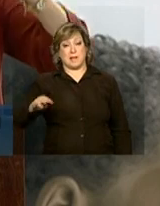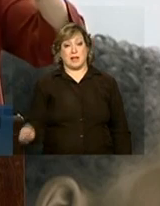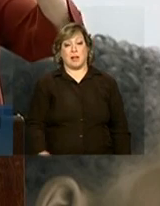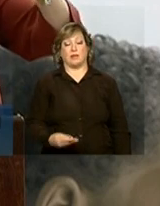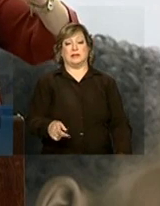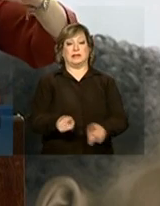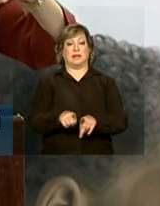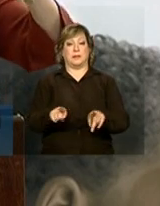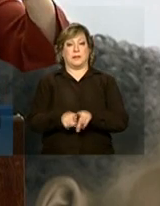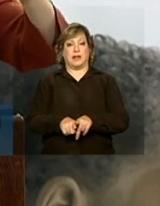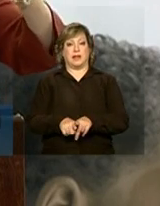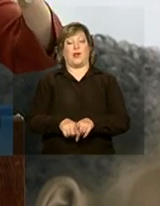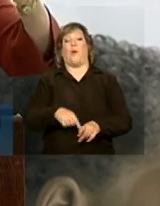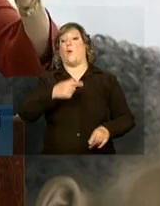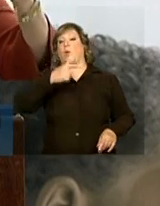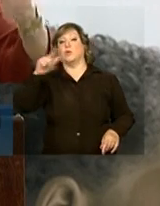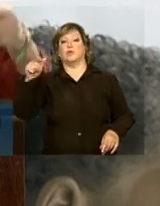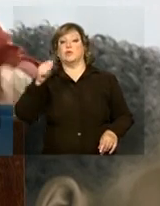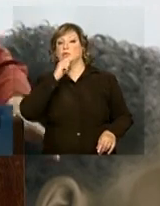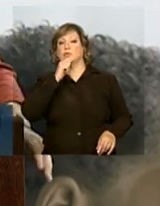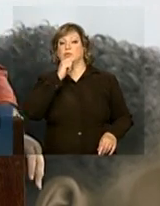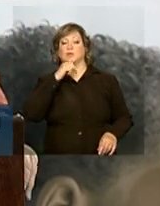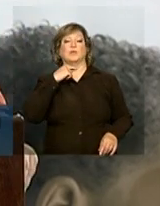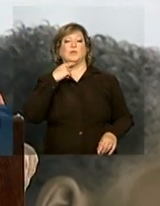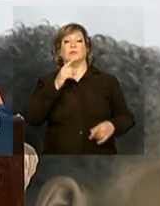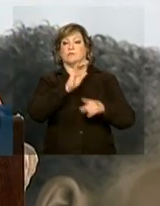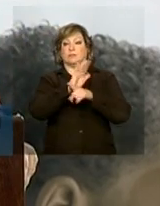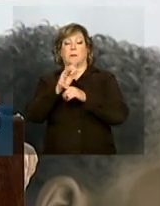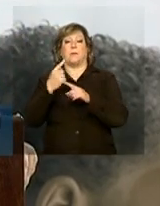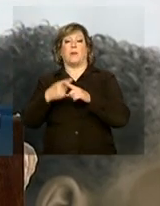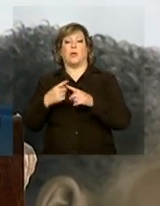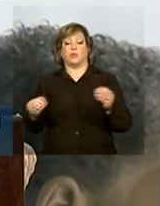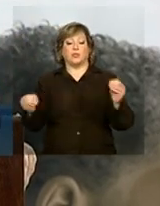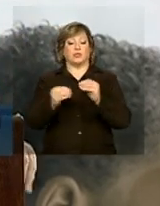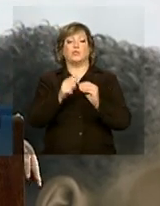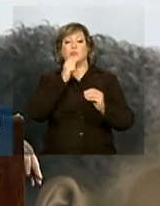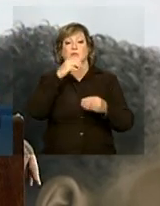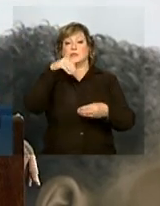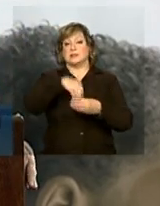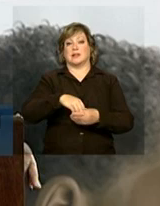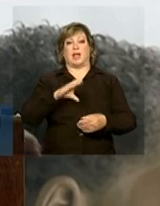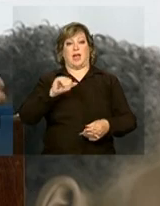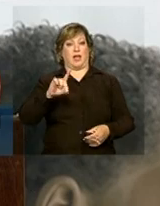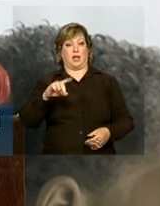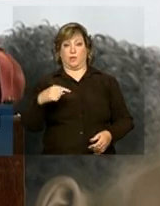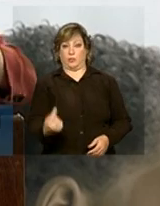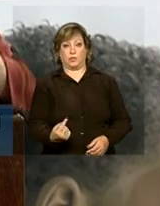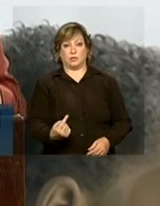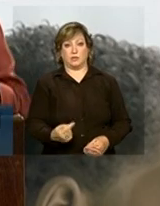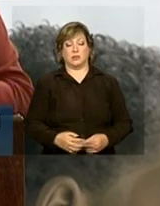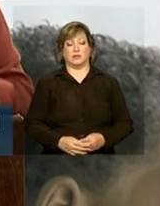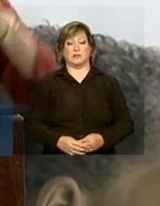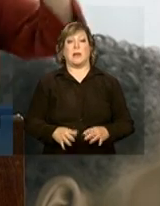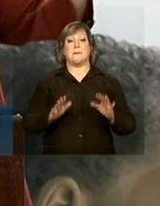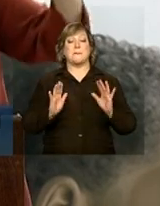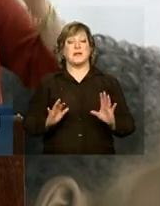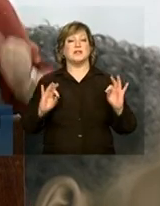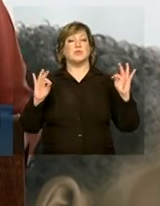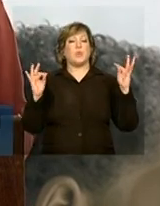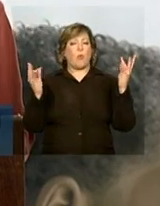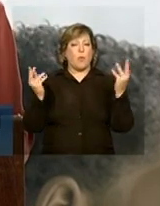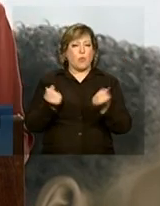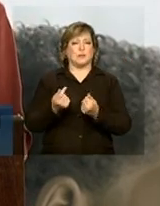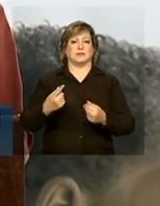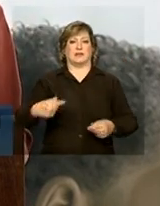além daqueles outros que nós ainda não atingimos porque não estão no cadastro único, mas todos